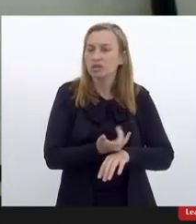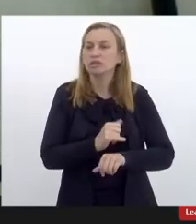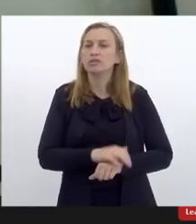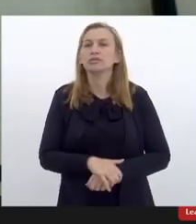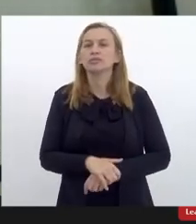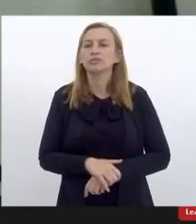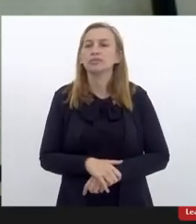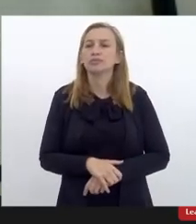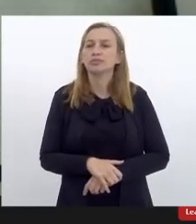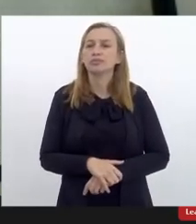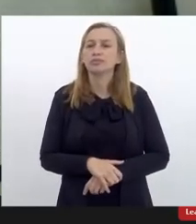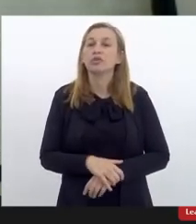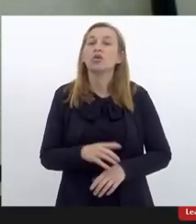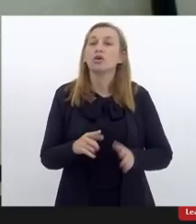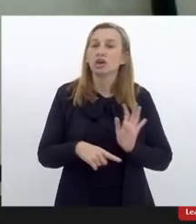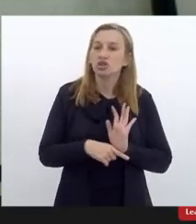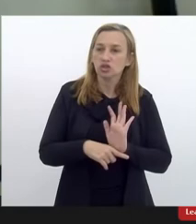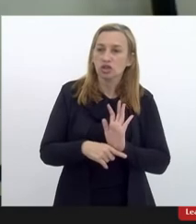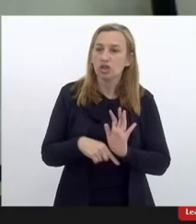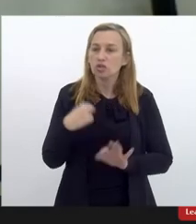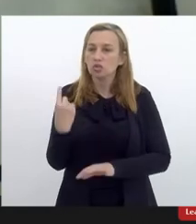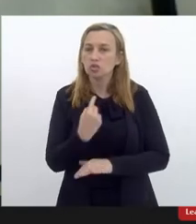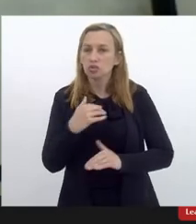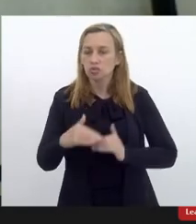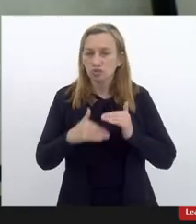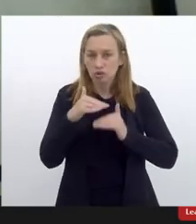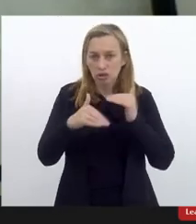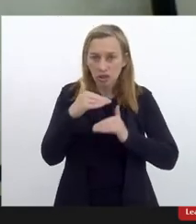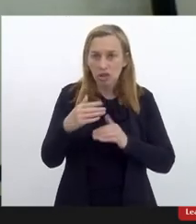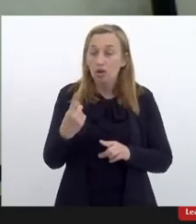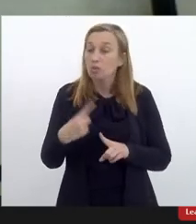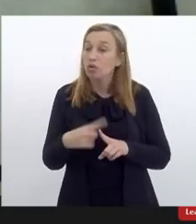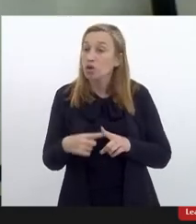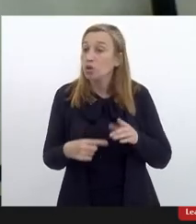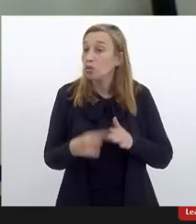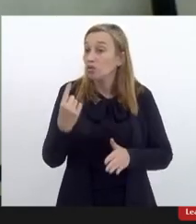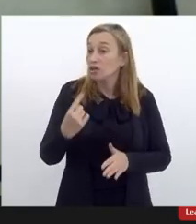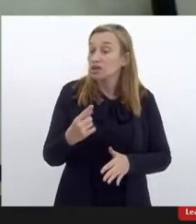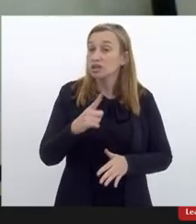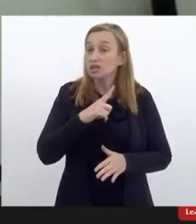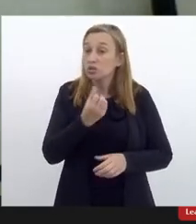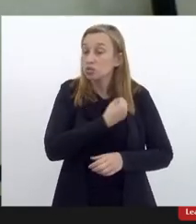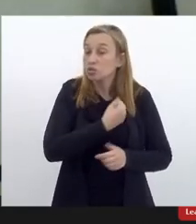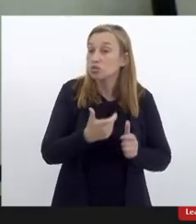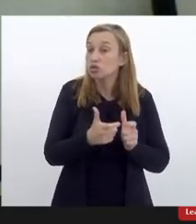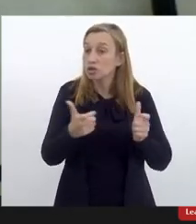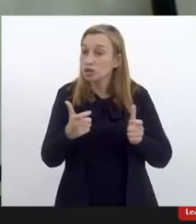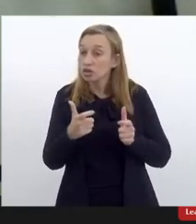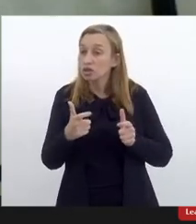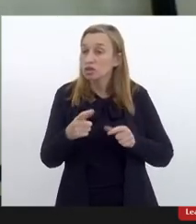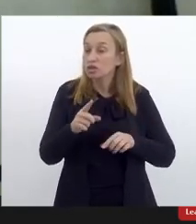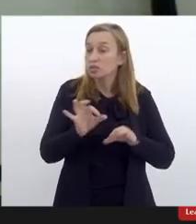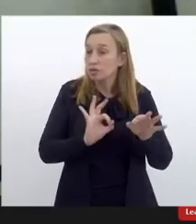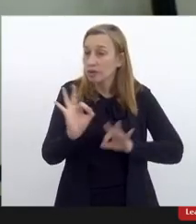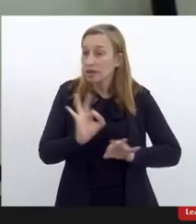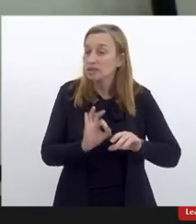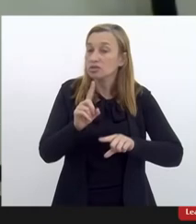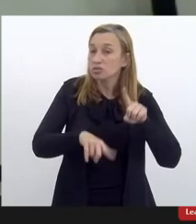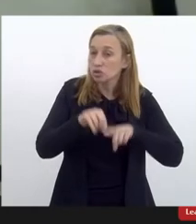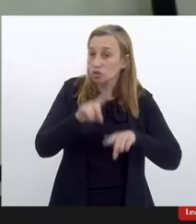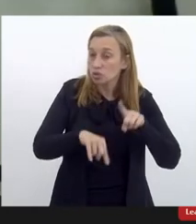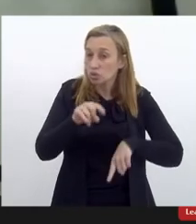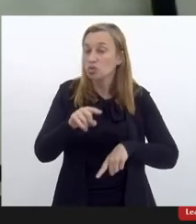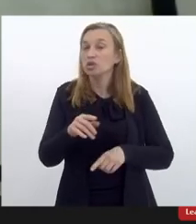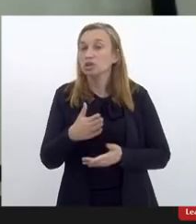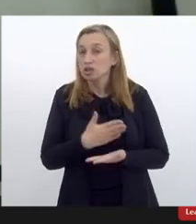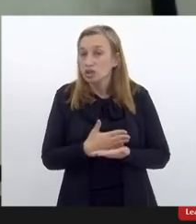médio, o que facilitaria o nosso processo, porque uma vez que tem uma demanda de montagem de material, então a gente partiu